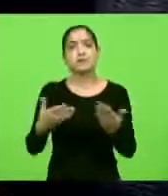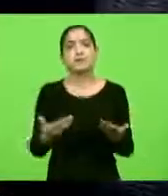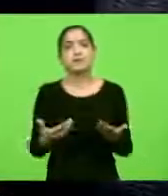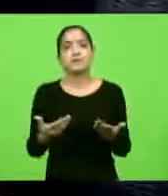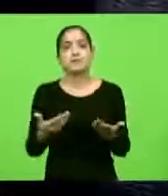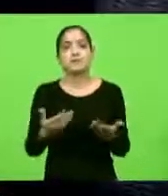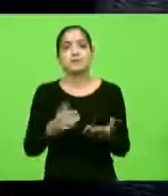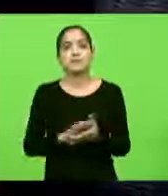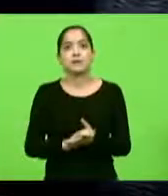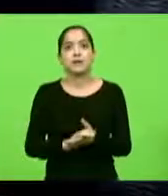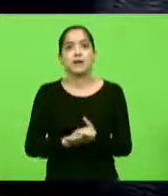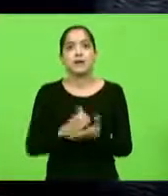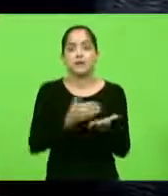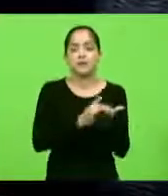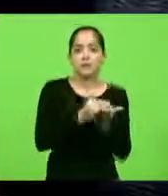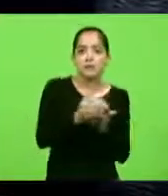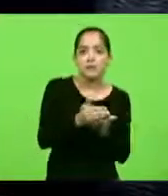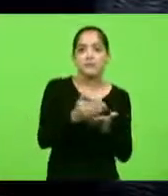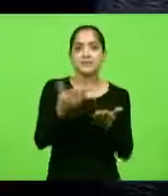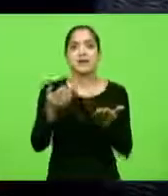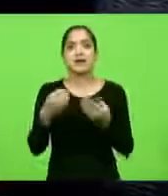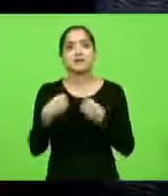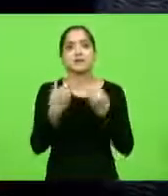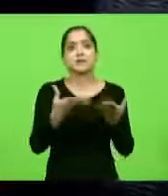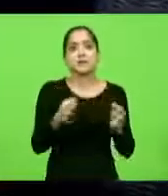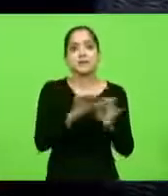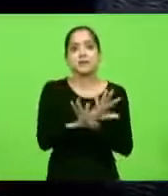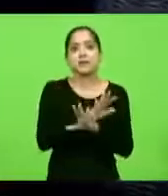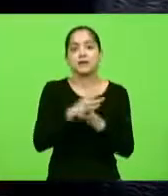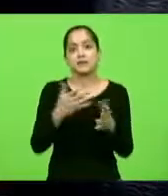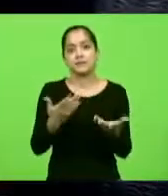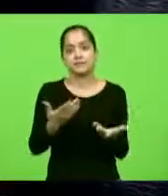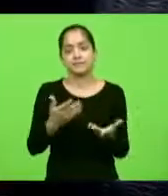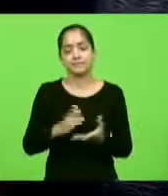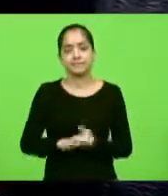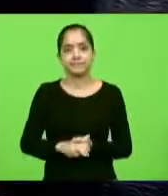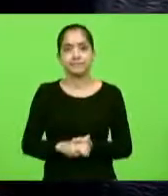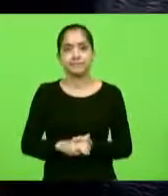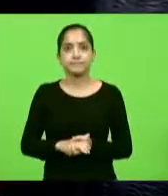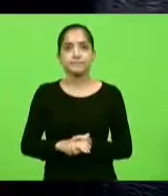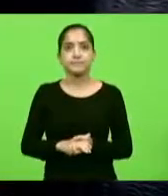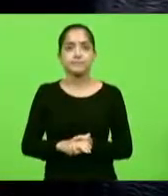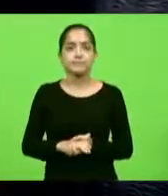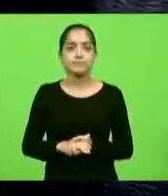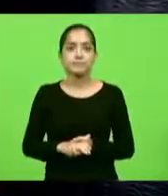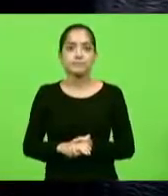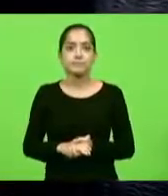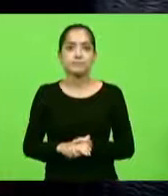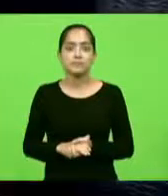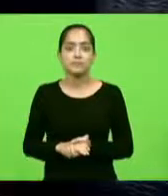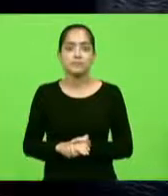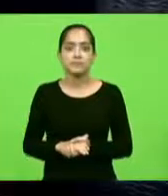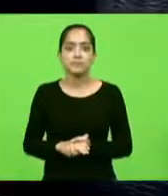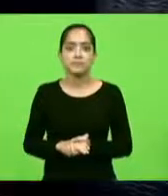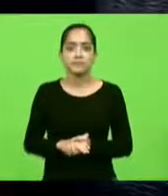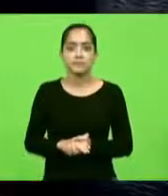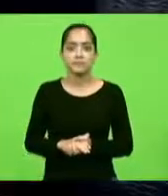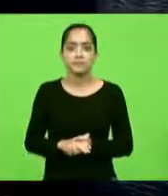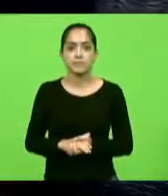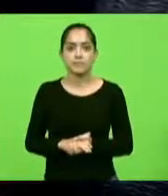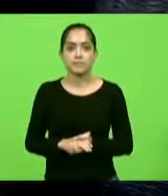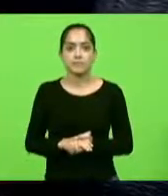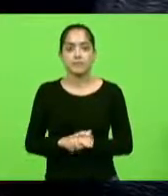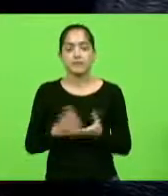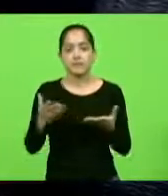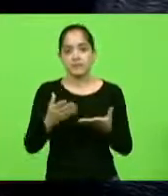de que agora vai começar, agora vão entregar. Teve até foguetório isso aí, sabe? Então,